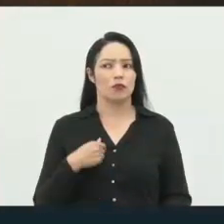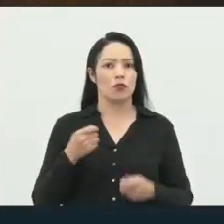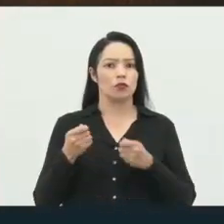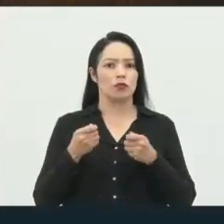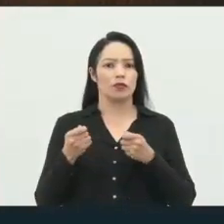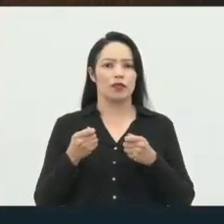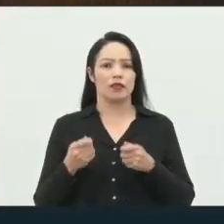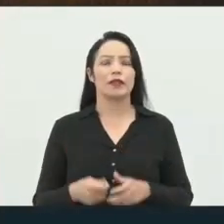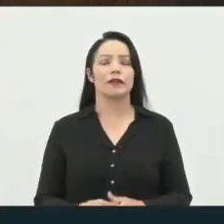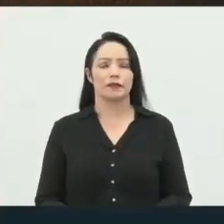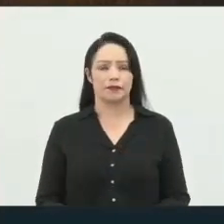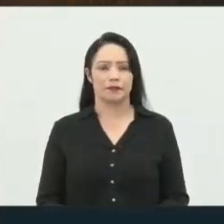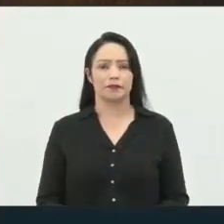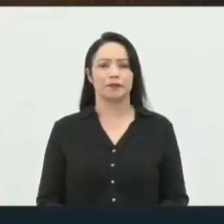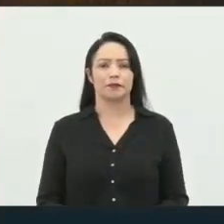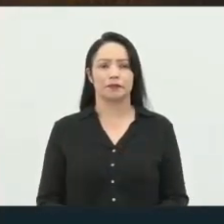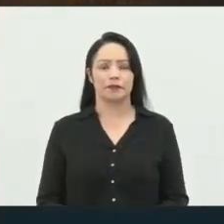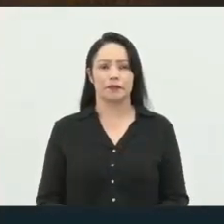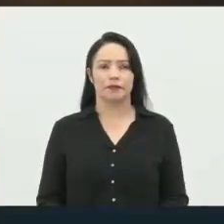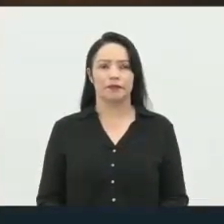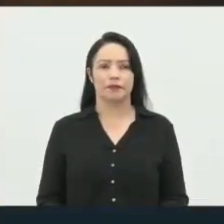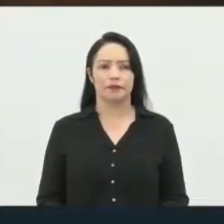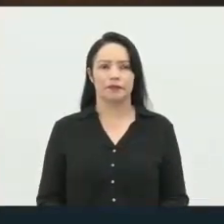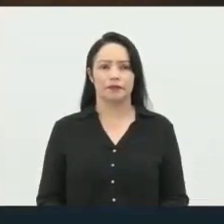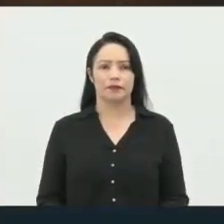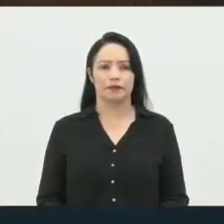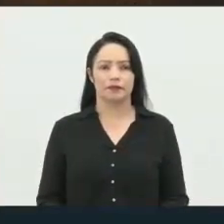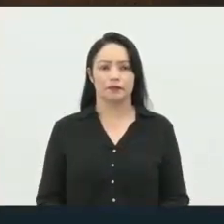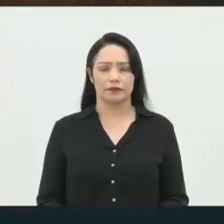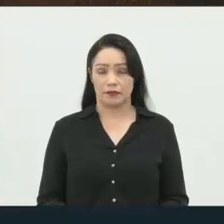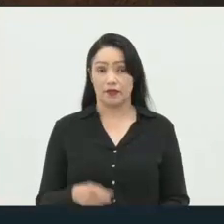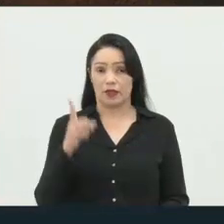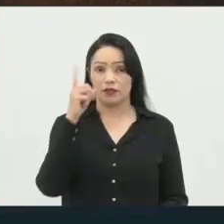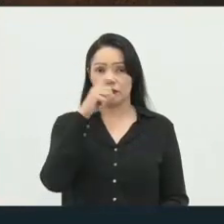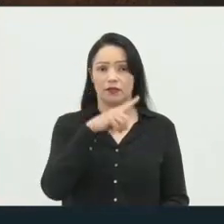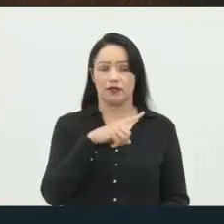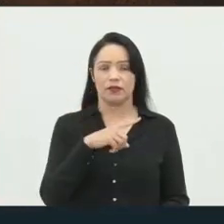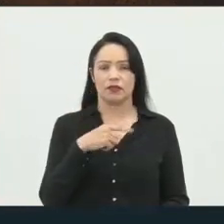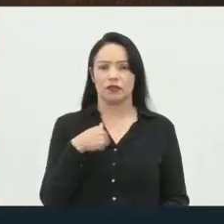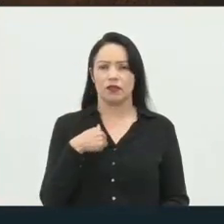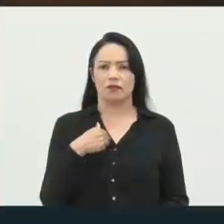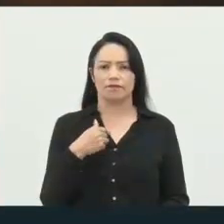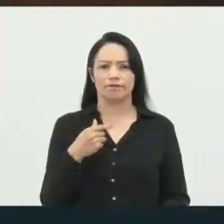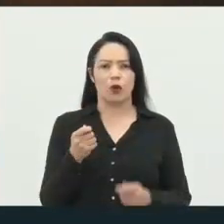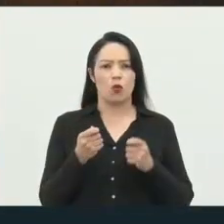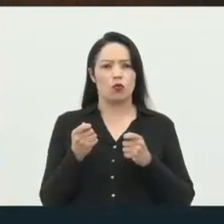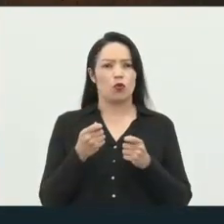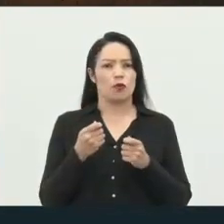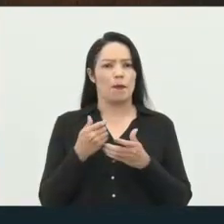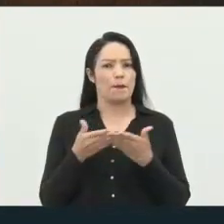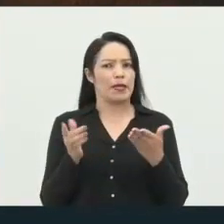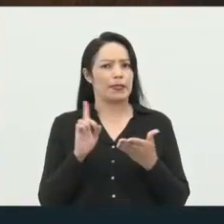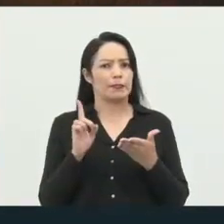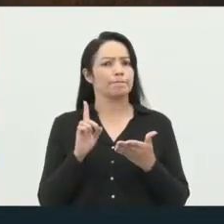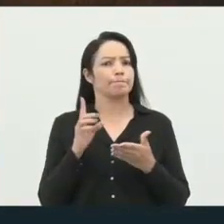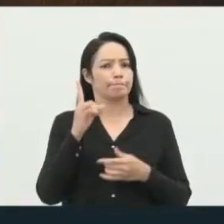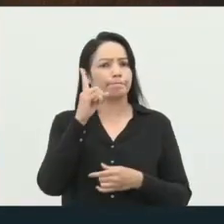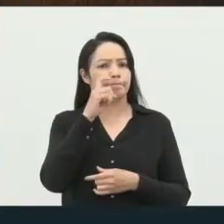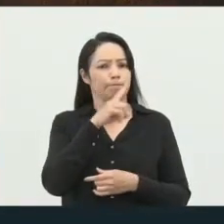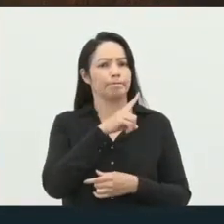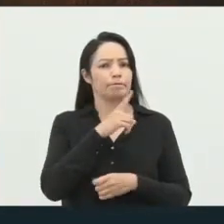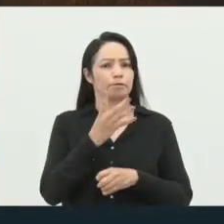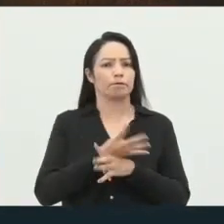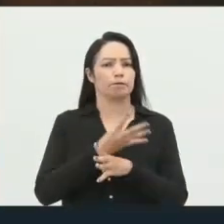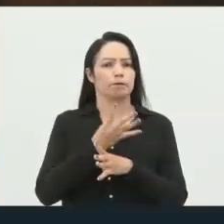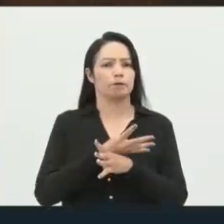ser exaltar aqui perder um pouco a linha né que é difícil não perder a linha é difícil não perder a linha Quando você vê todos os relatos né